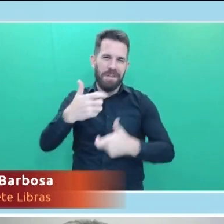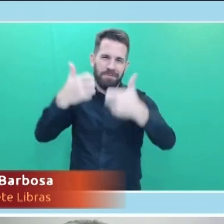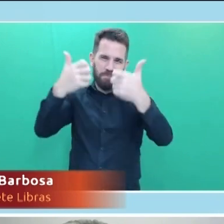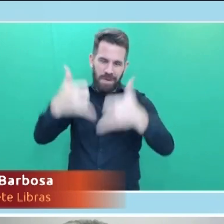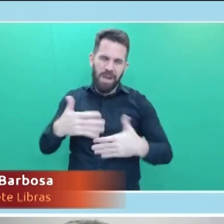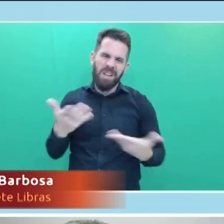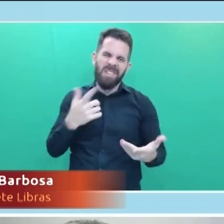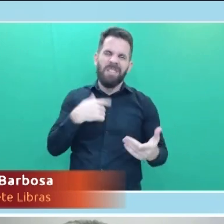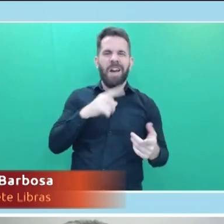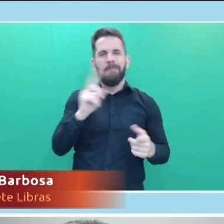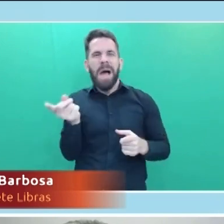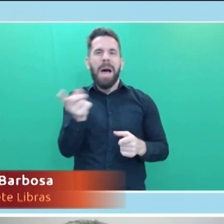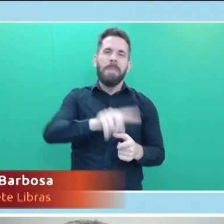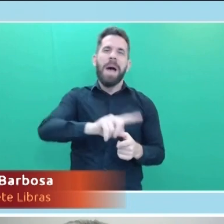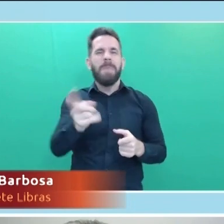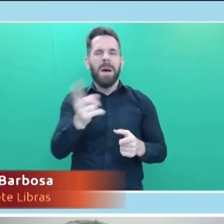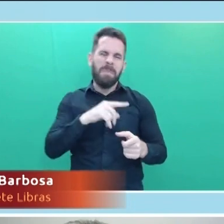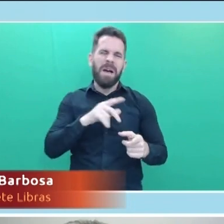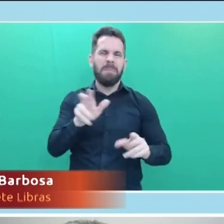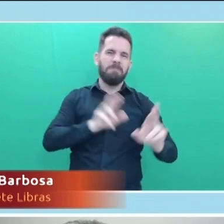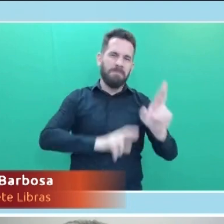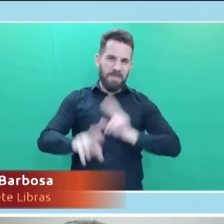entre vocês.